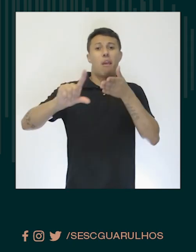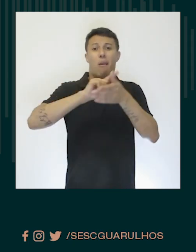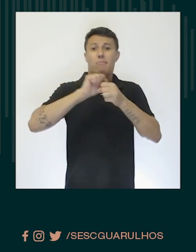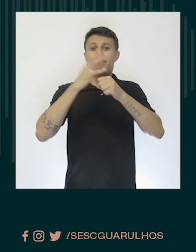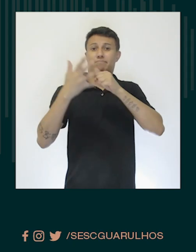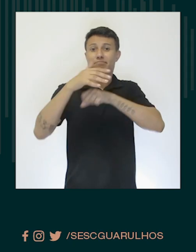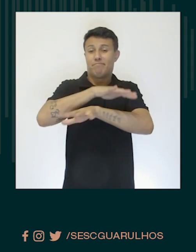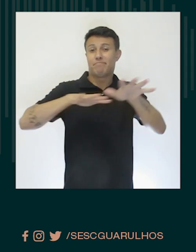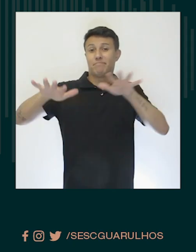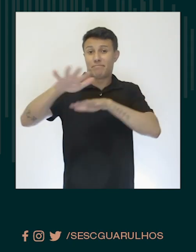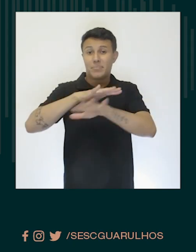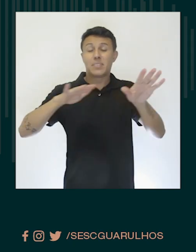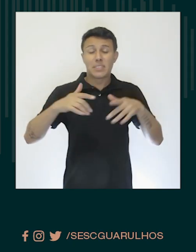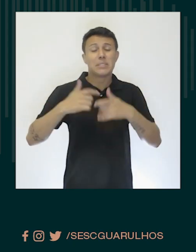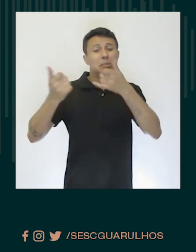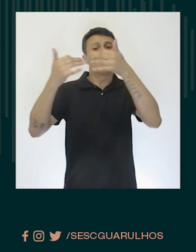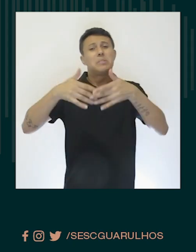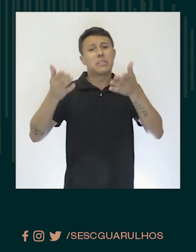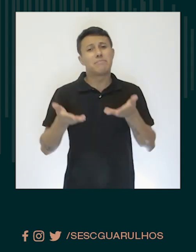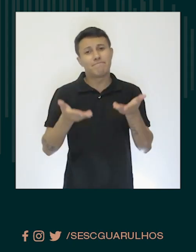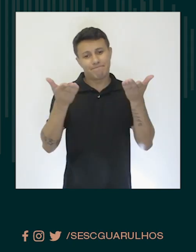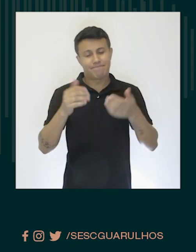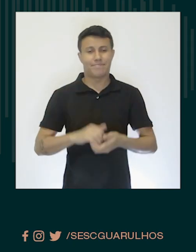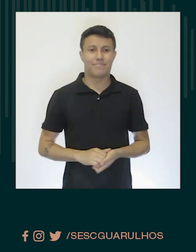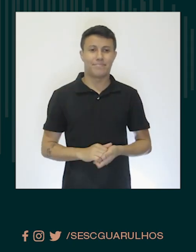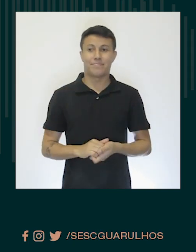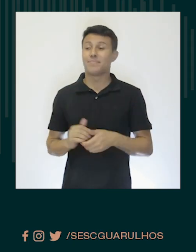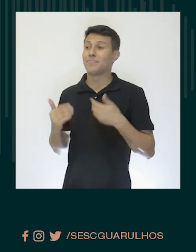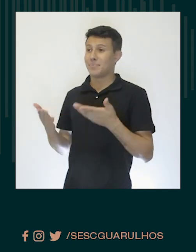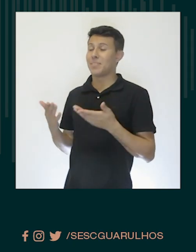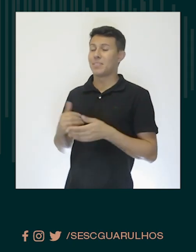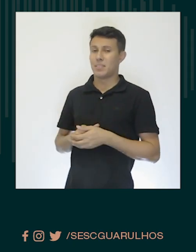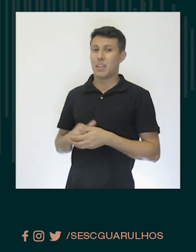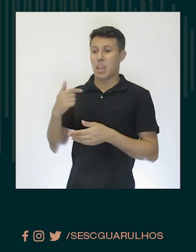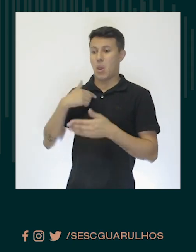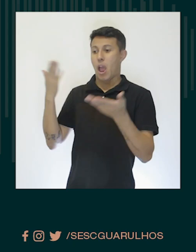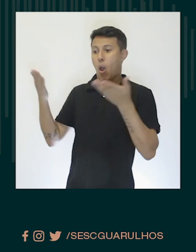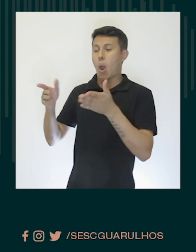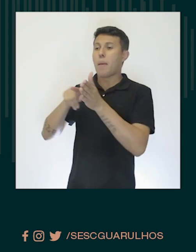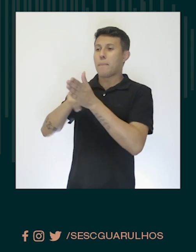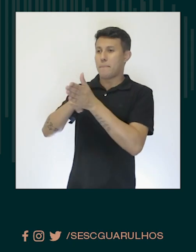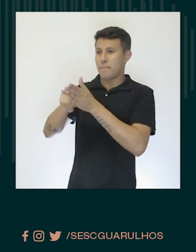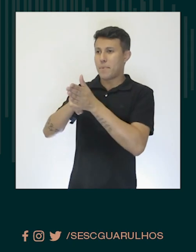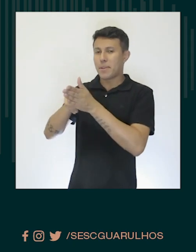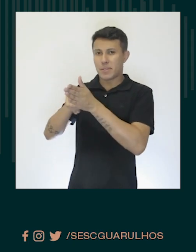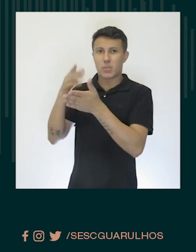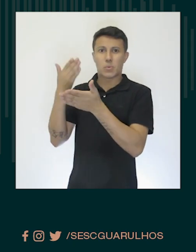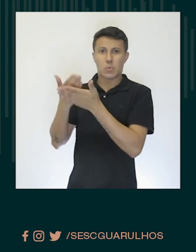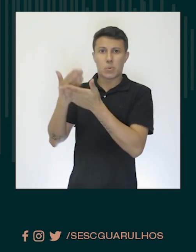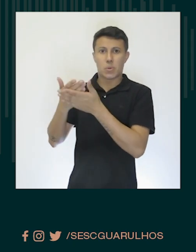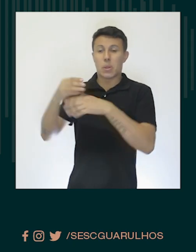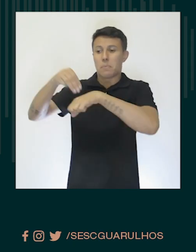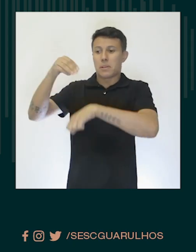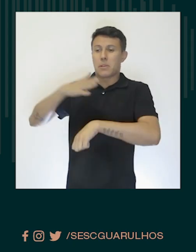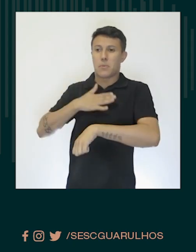realizaram antes da pandemia? Queria que vocês falassem para a gente do programa. Eu atualmente eu sou pesquisadora, né? Eu estou fazendo a minha